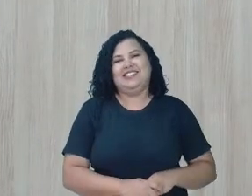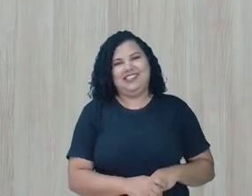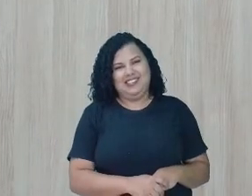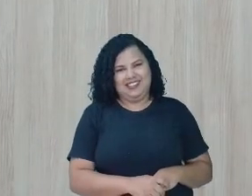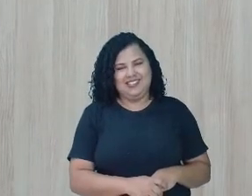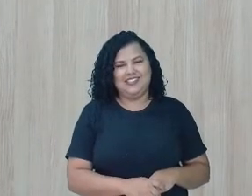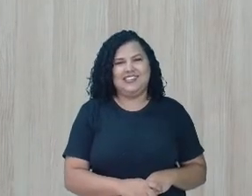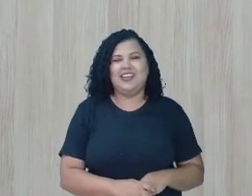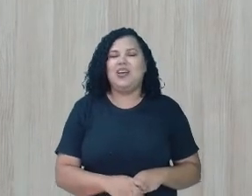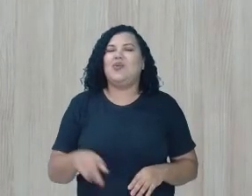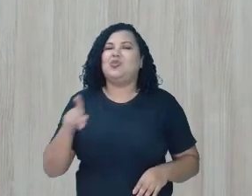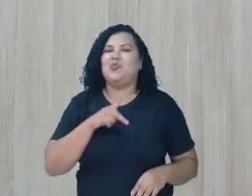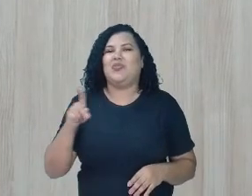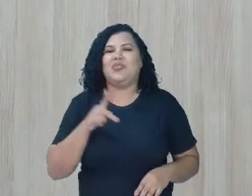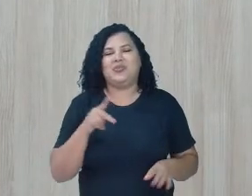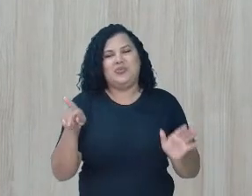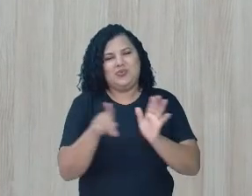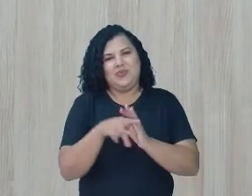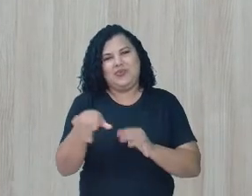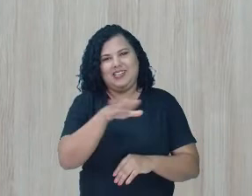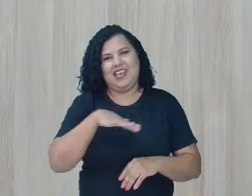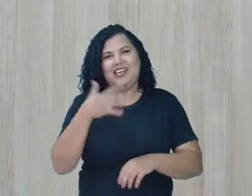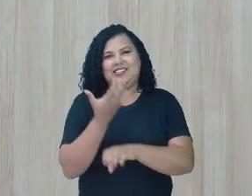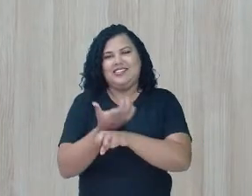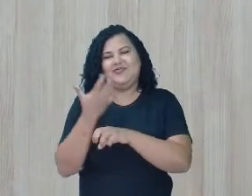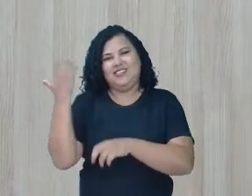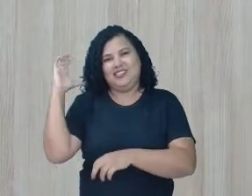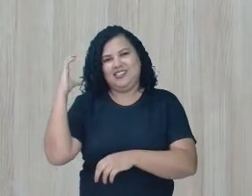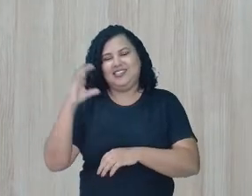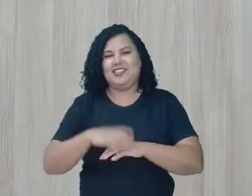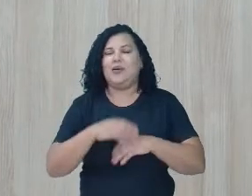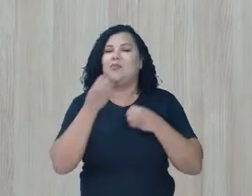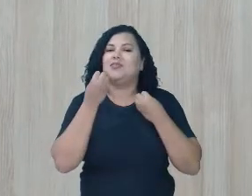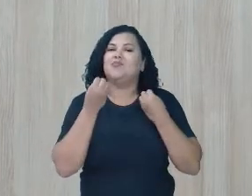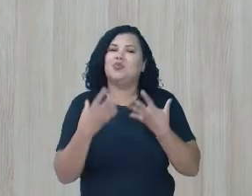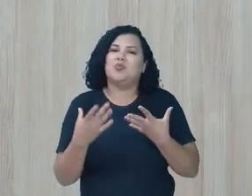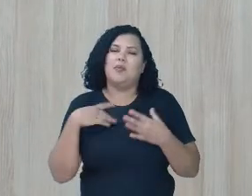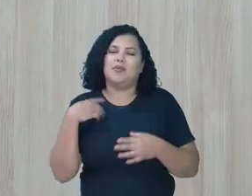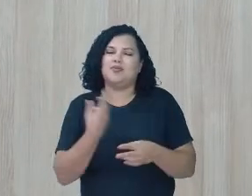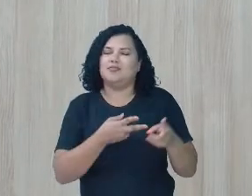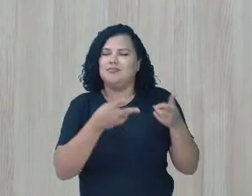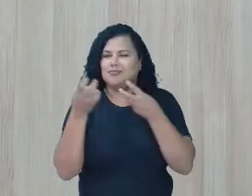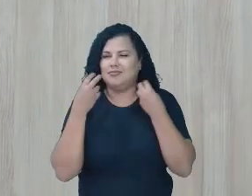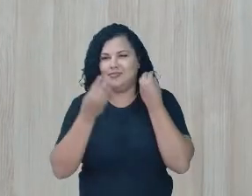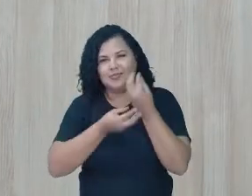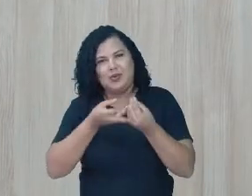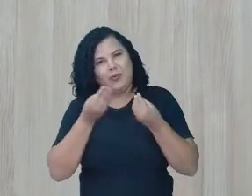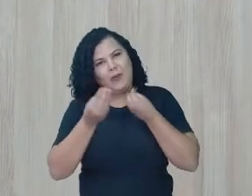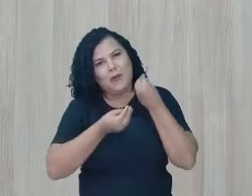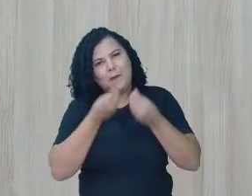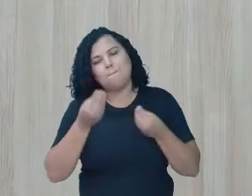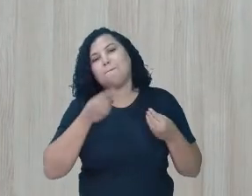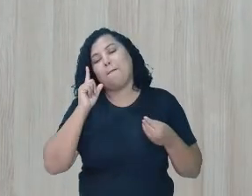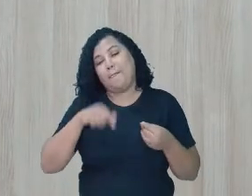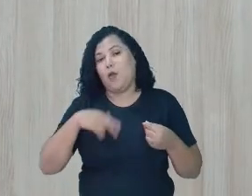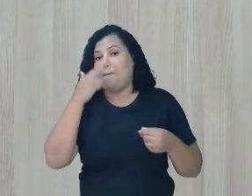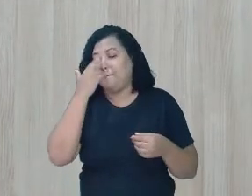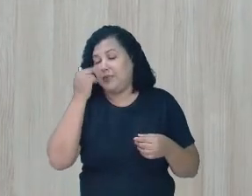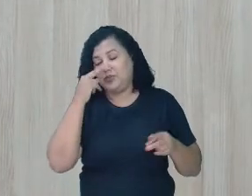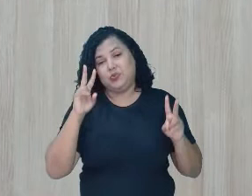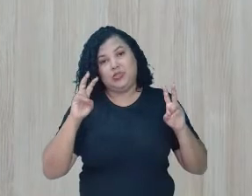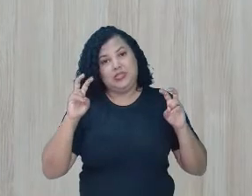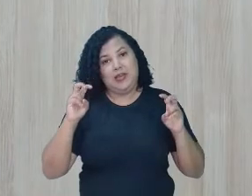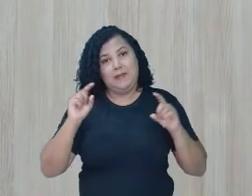saber com as professoras de ciências, tá certo? Mas é muito bom para a gente observar como é o mesmo tema,